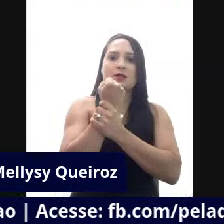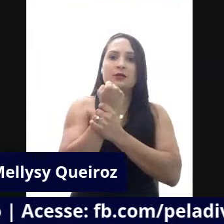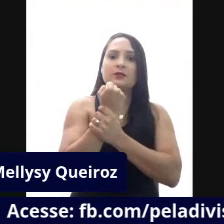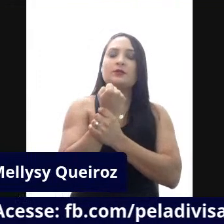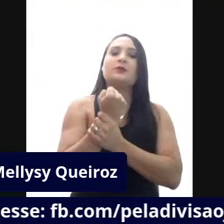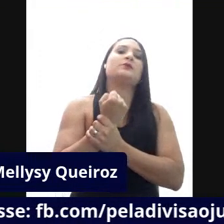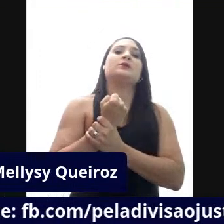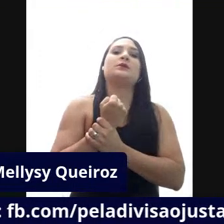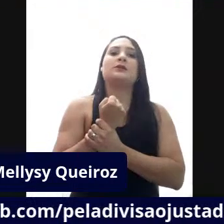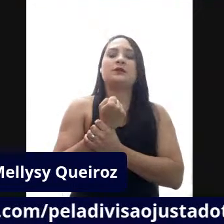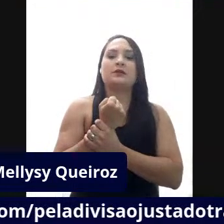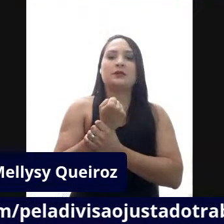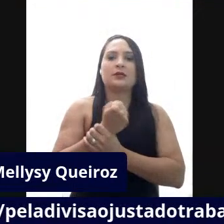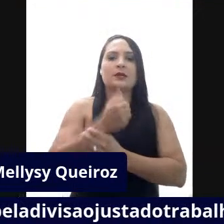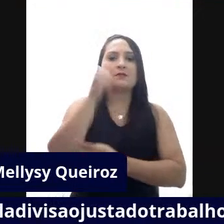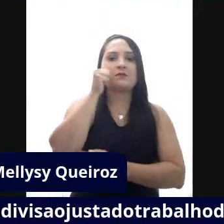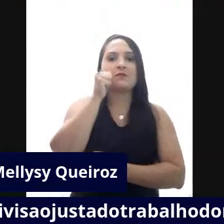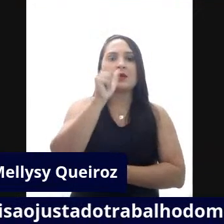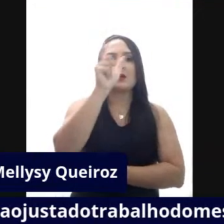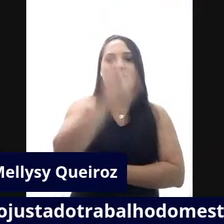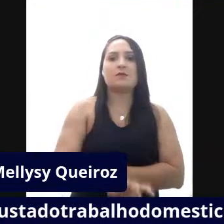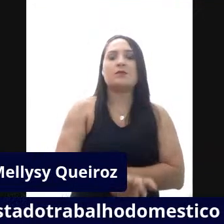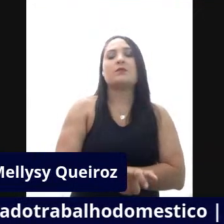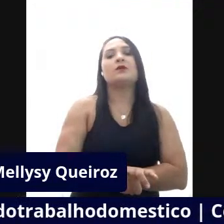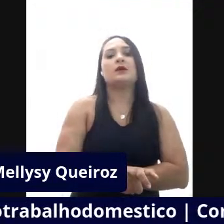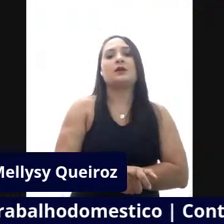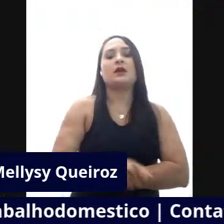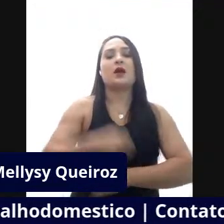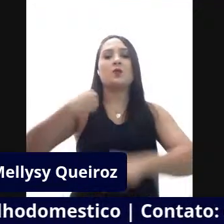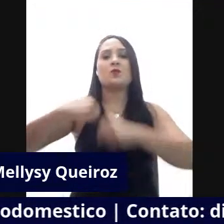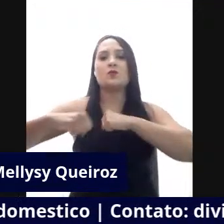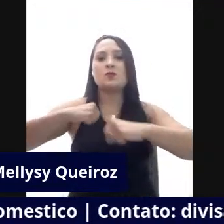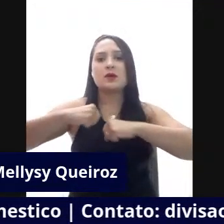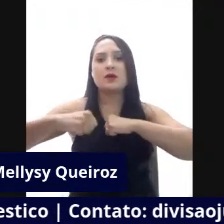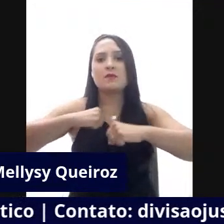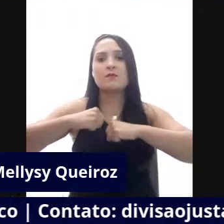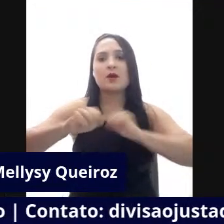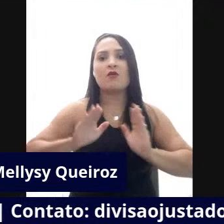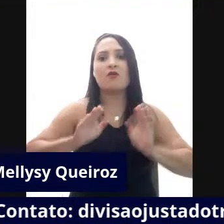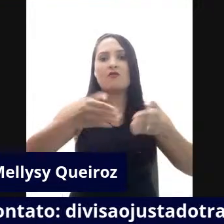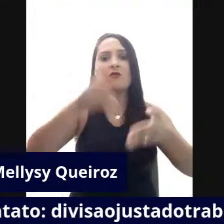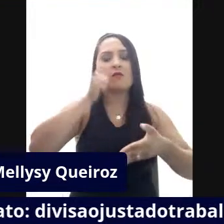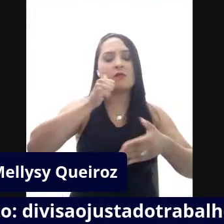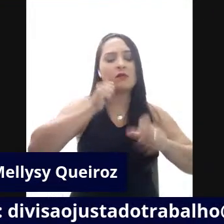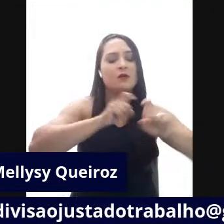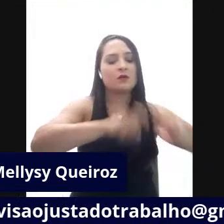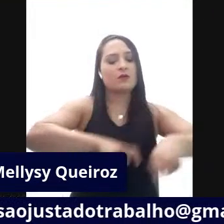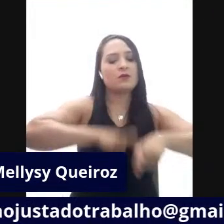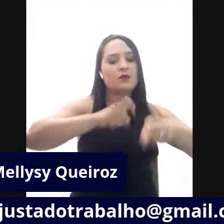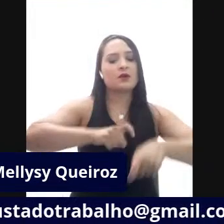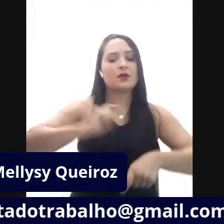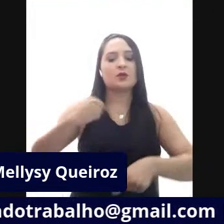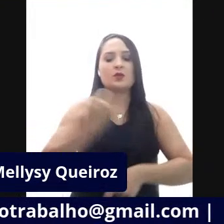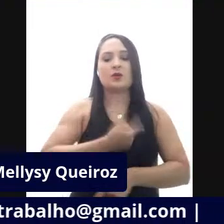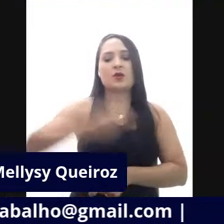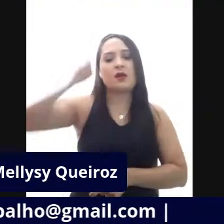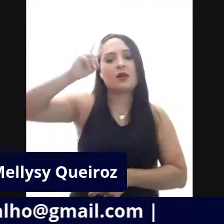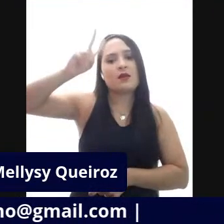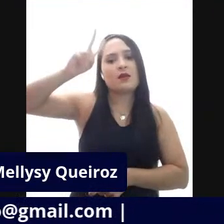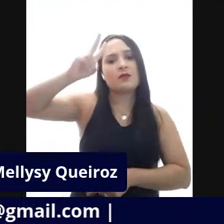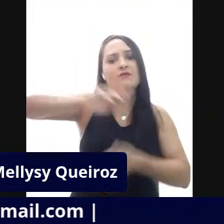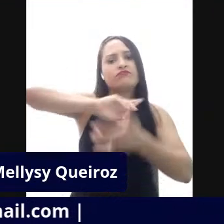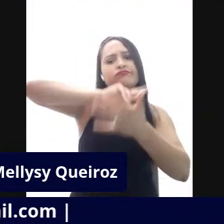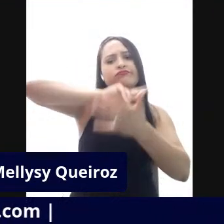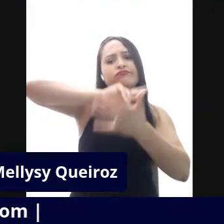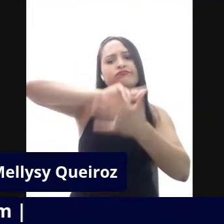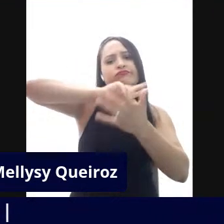que nesse debate mais com as mulheres rurais, e a gente lembra de várias momentos diversos